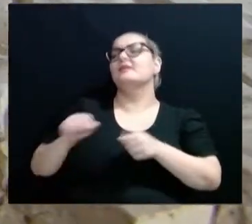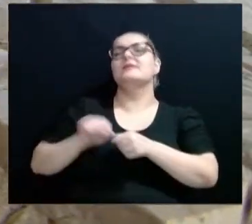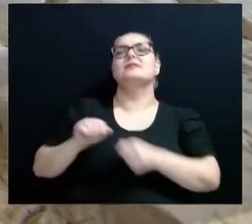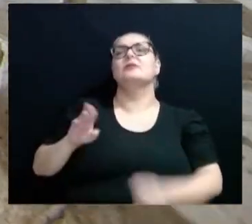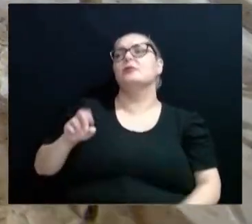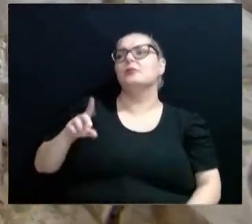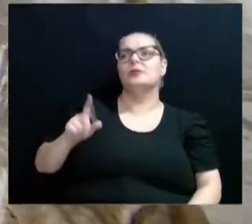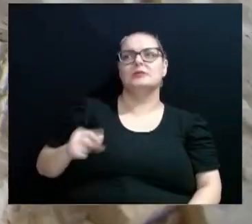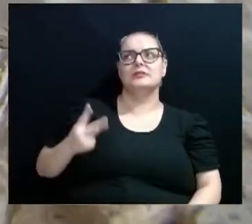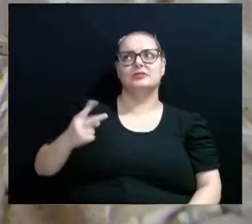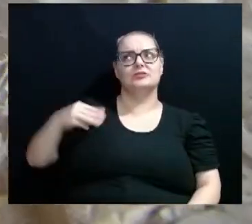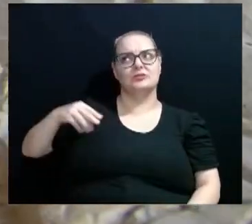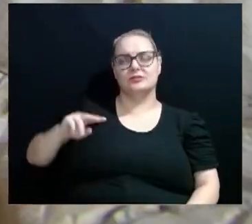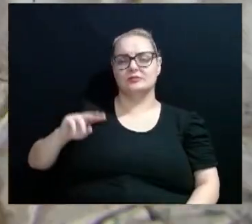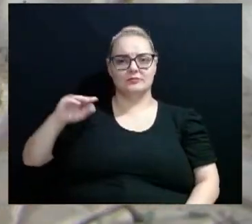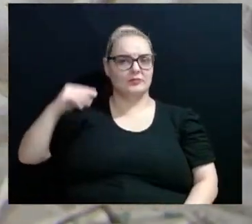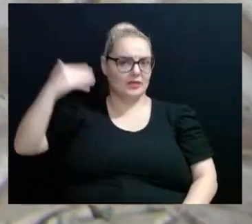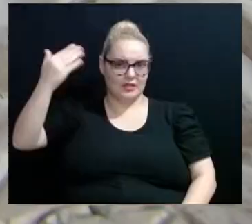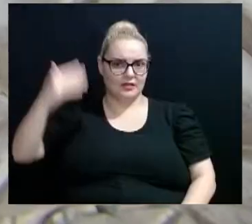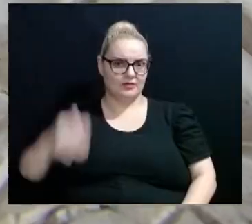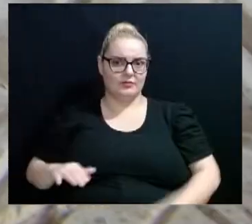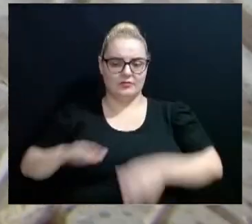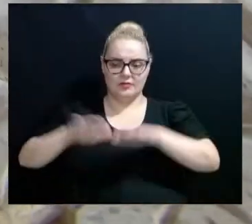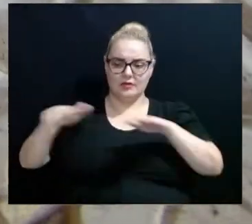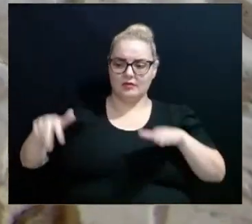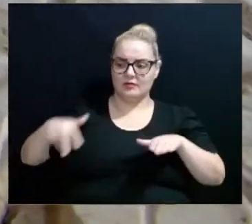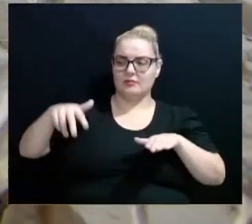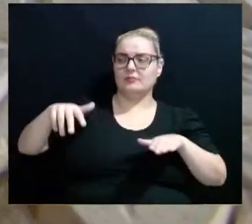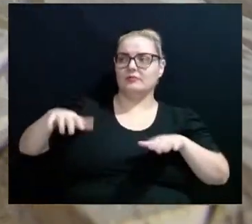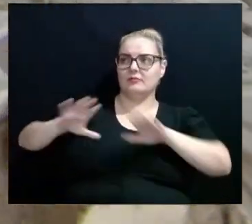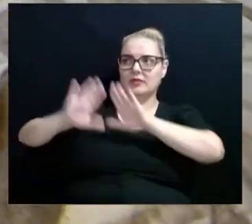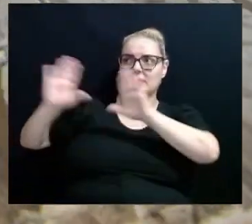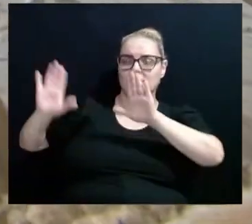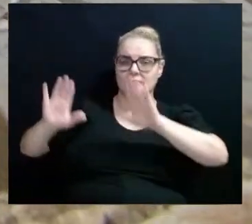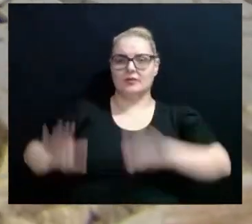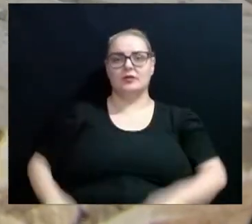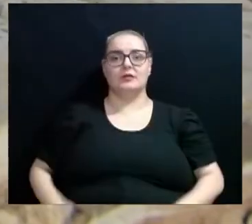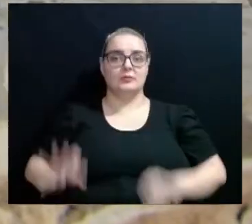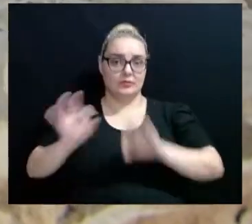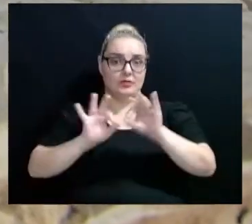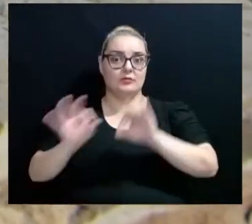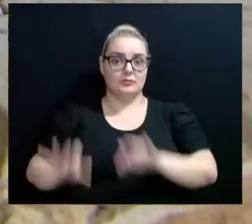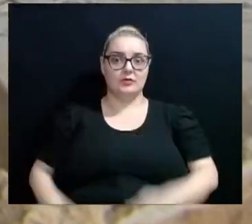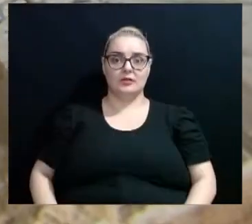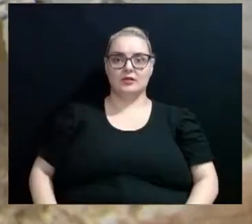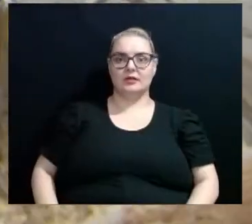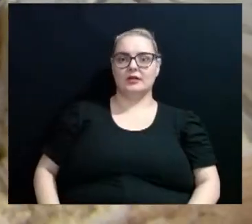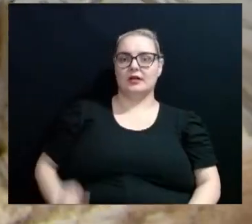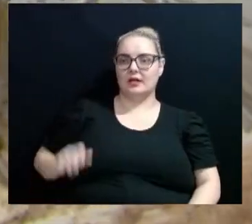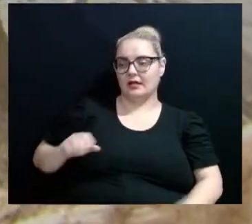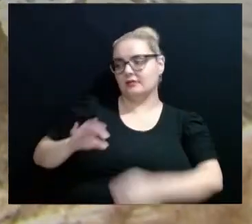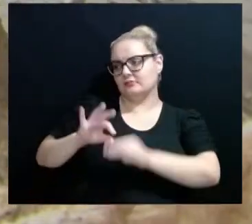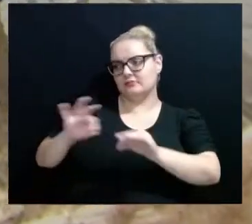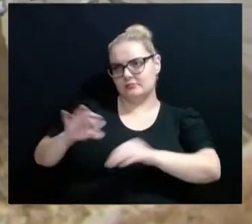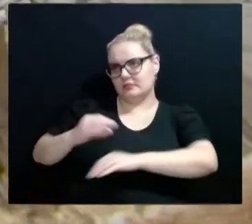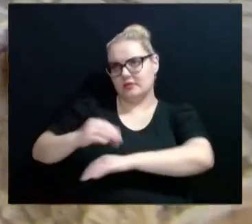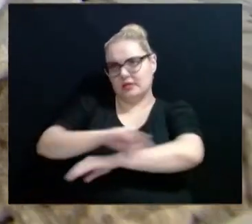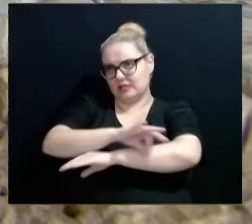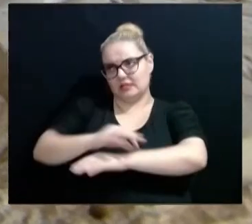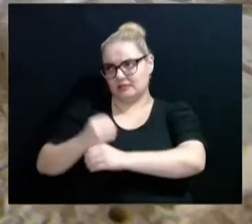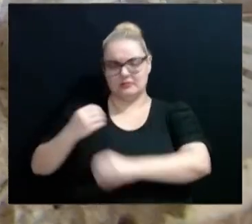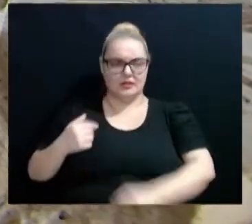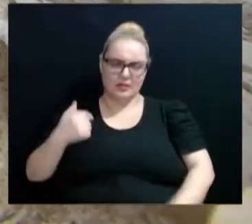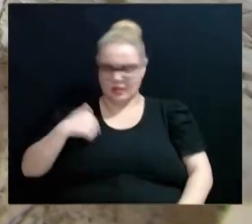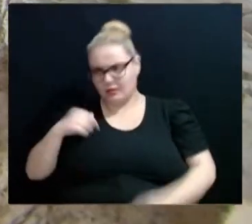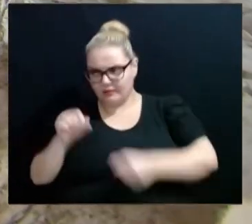sua história para nós. Que ela mandou uma mensagem, eu queria fazer um Buda, tal, de 2 metros de altura, para ficar lá no tal, na parede. Era